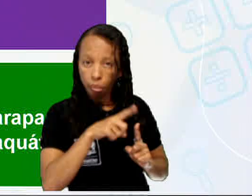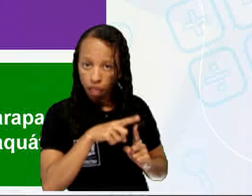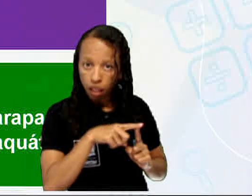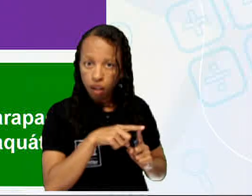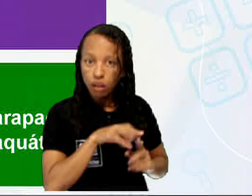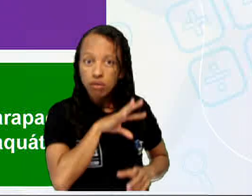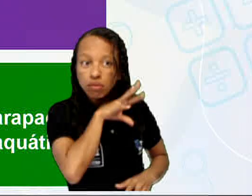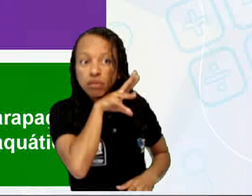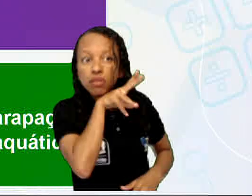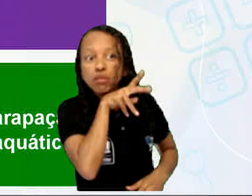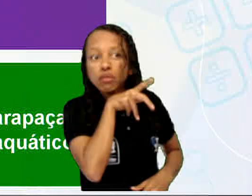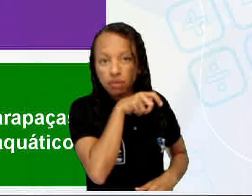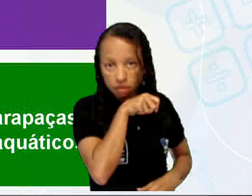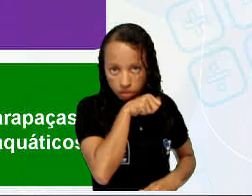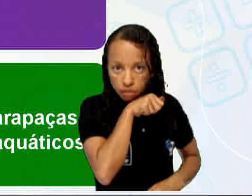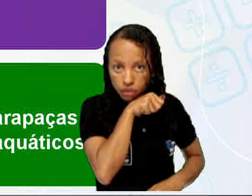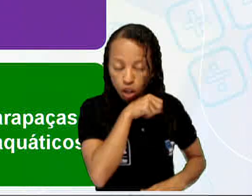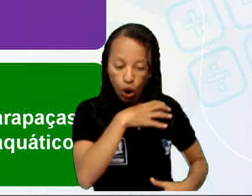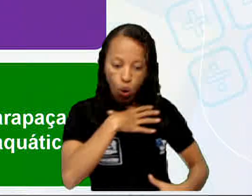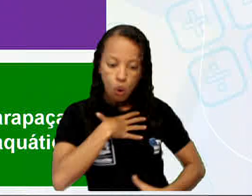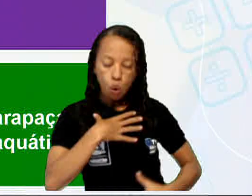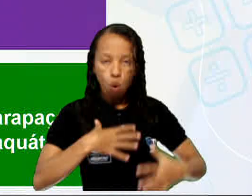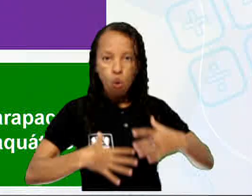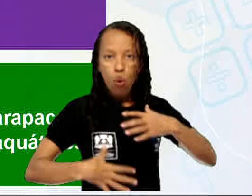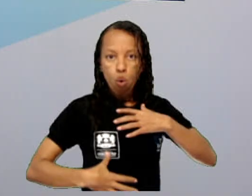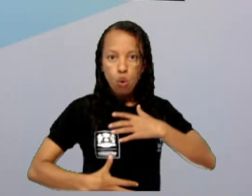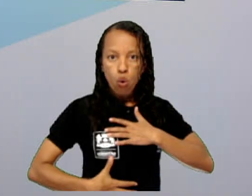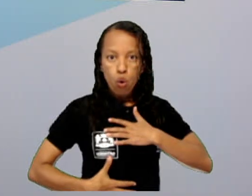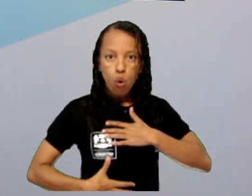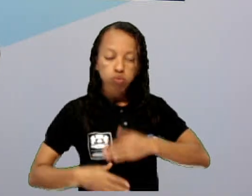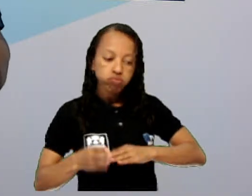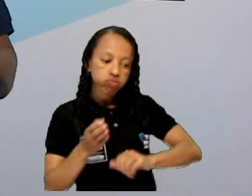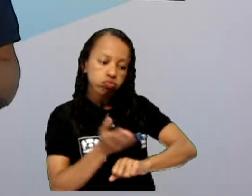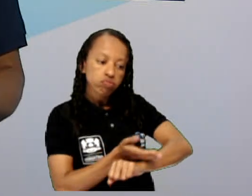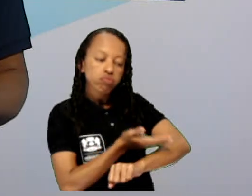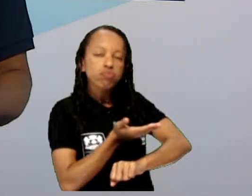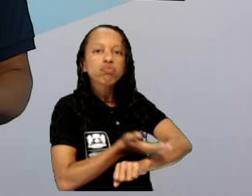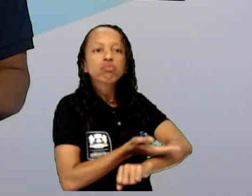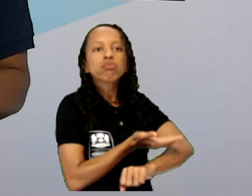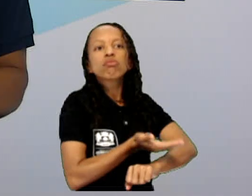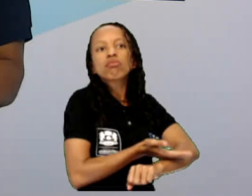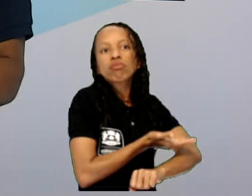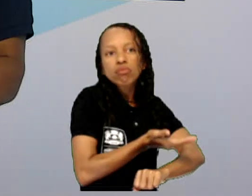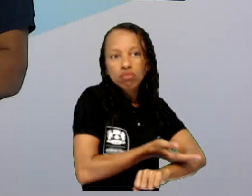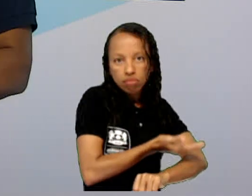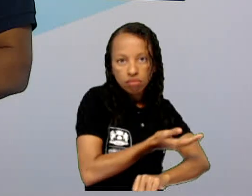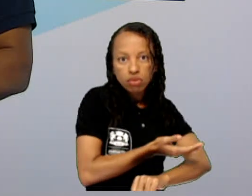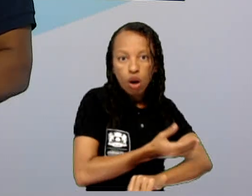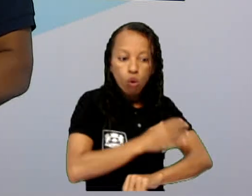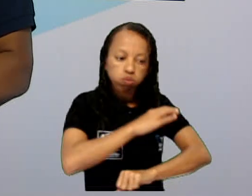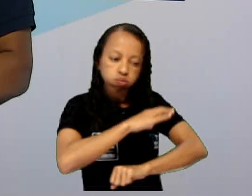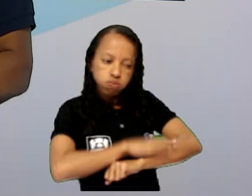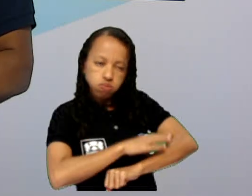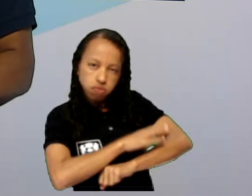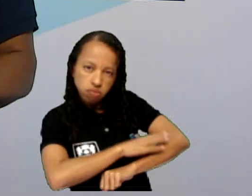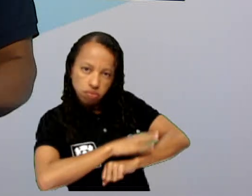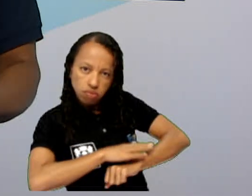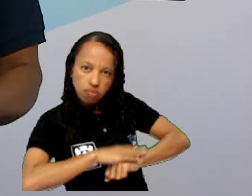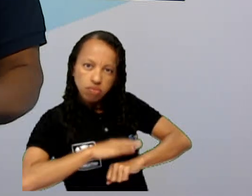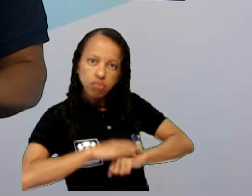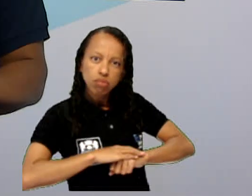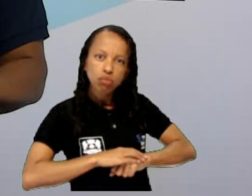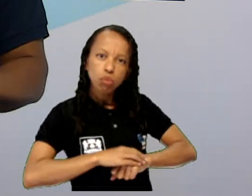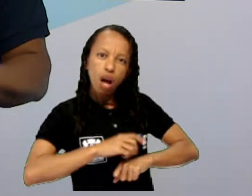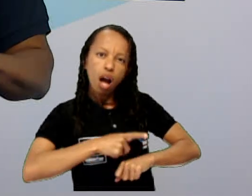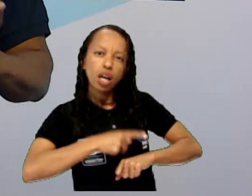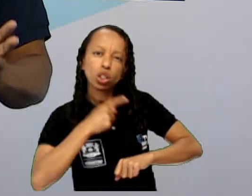essa espécie de animal, tem o corpo coberto por escamas ou placas duras e